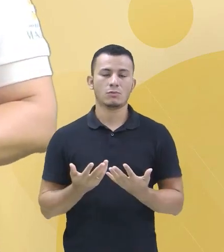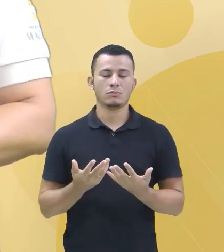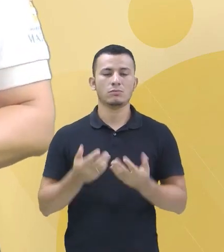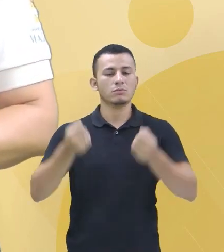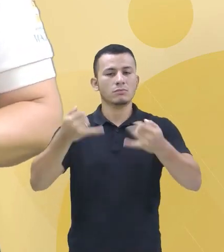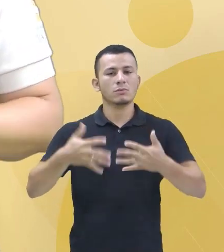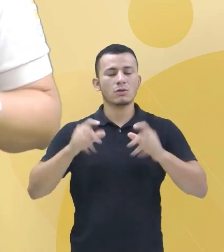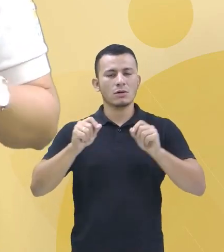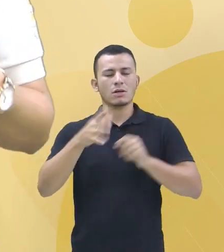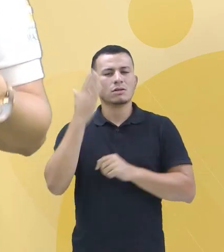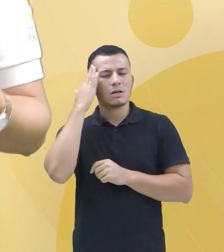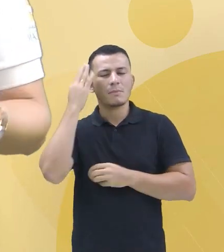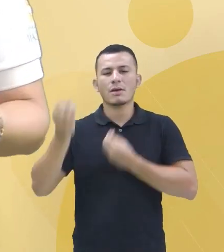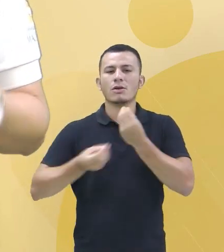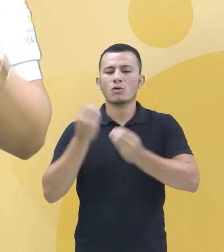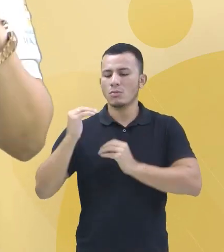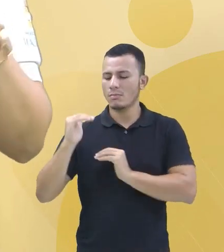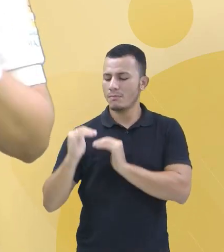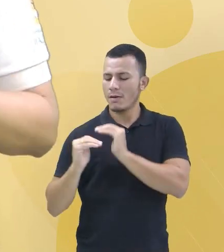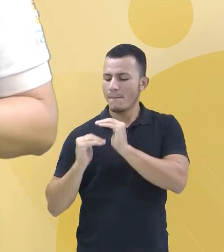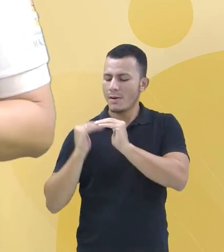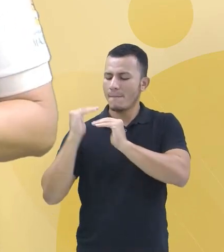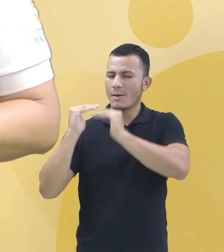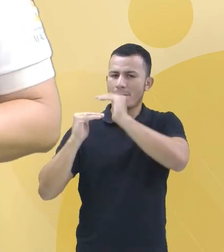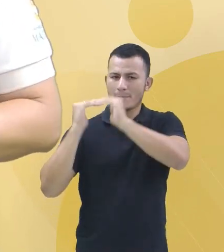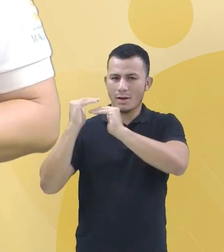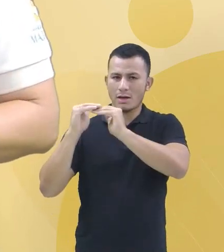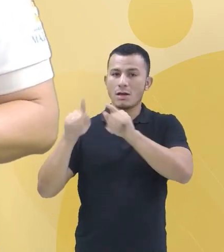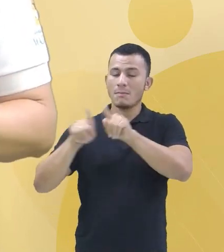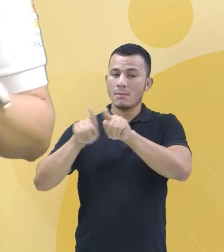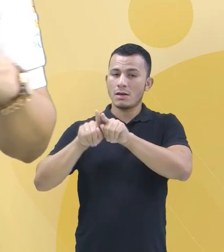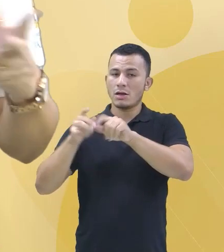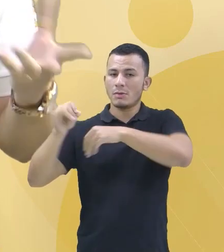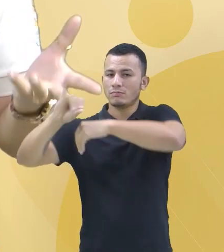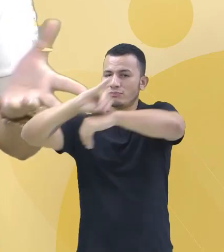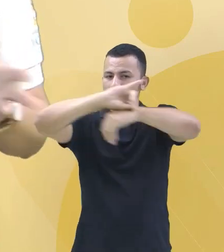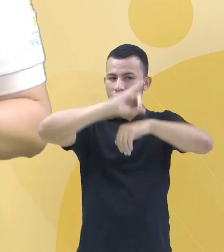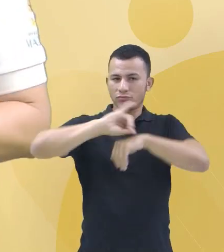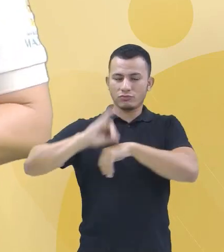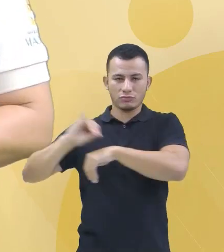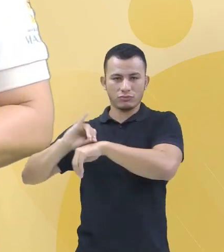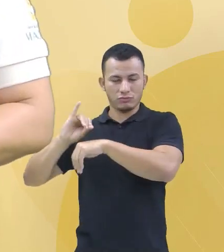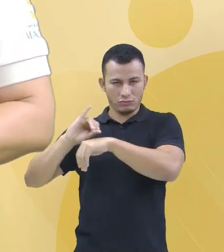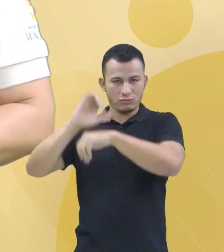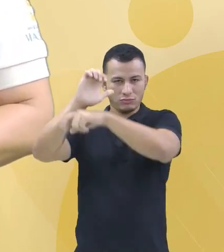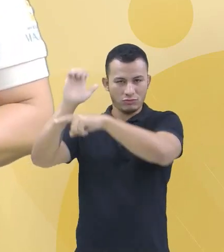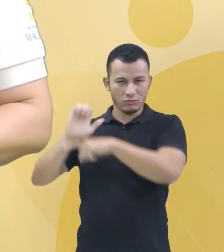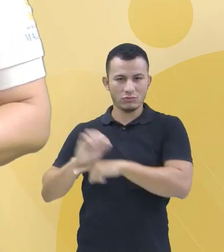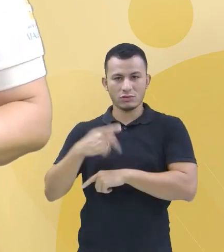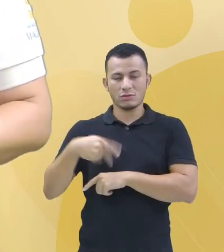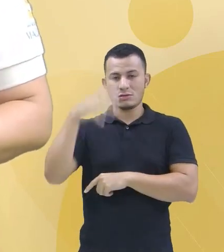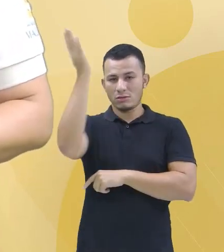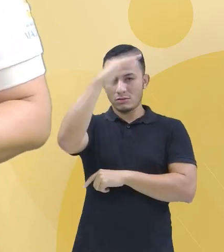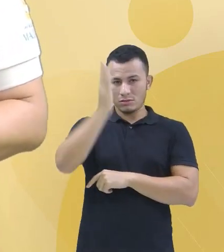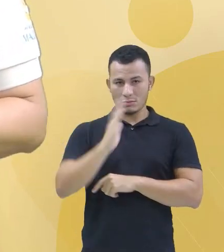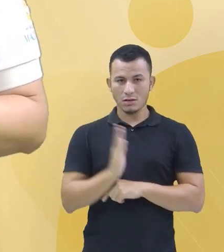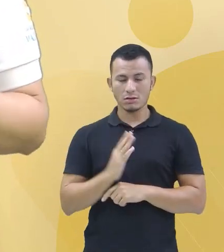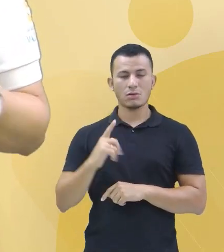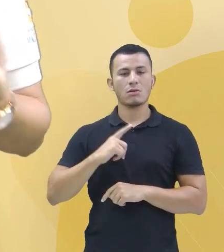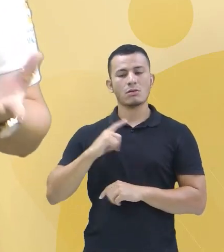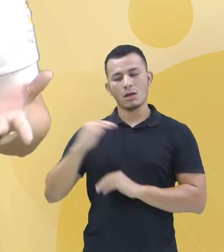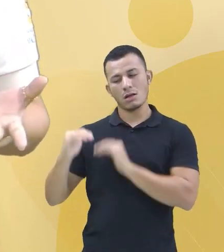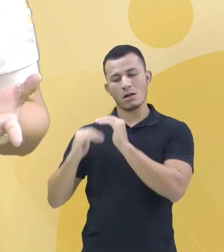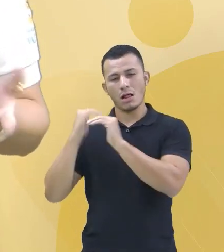você saber como ela se desenvolve, não só ela, como todas as capitais, todas as cidades do Brasil, cada uma tem a sua forma